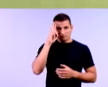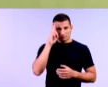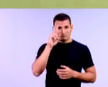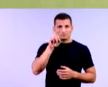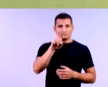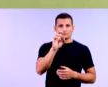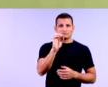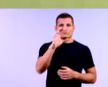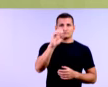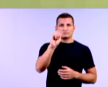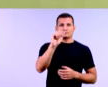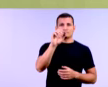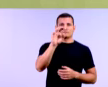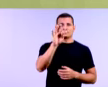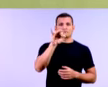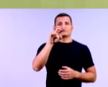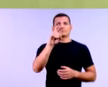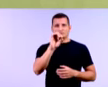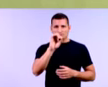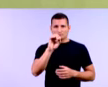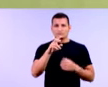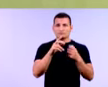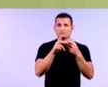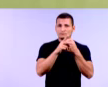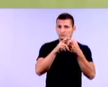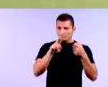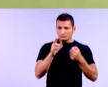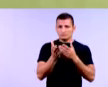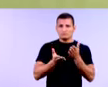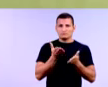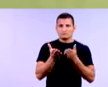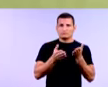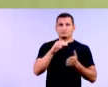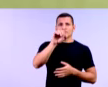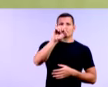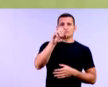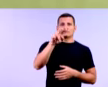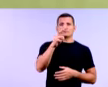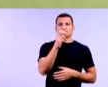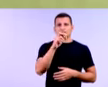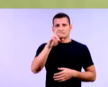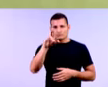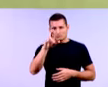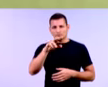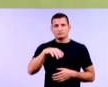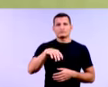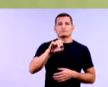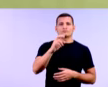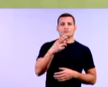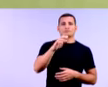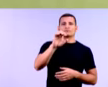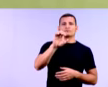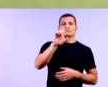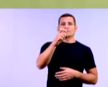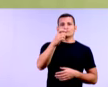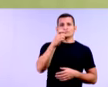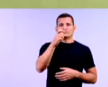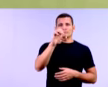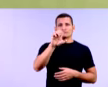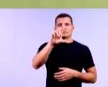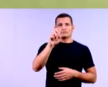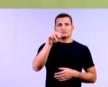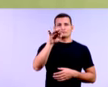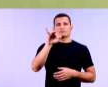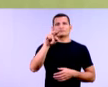né, esse emprego desse pronome de tratamento, senhor, excelentíssimo, né? O verbo, ele fica na